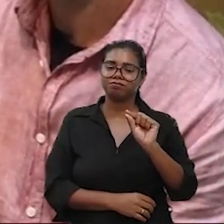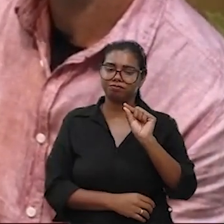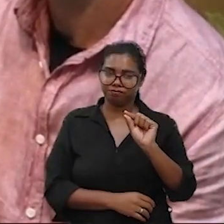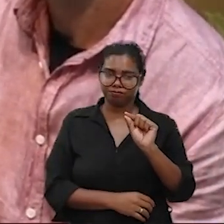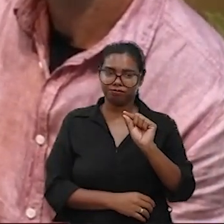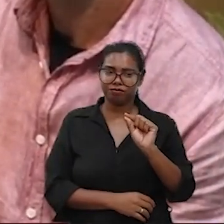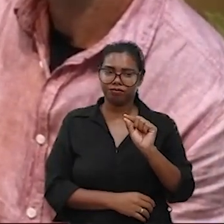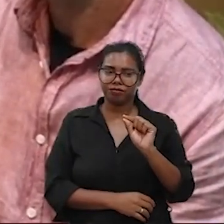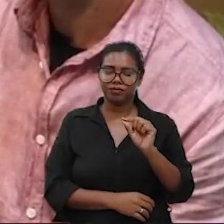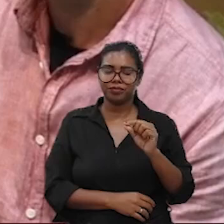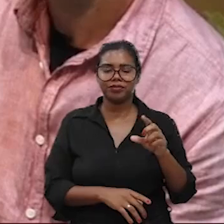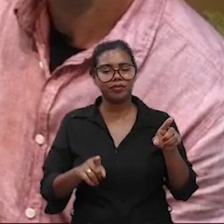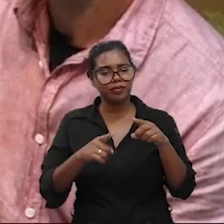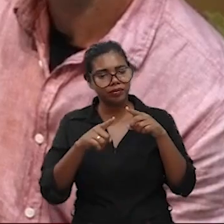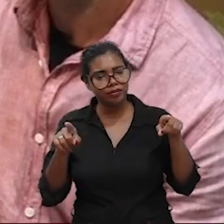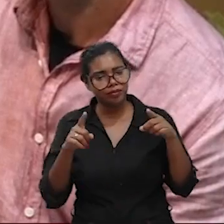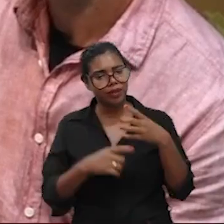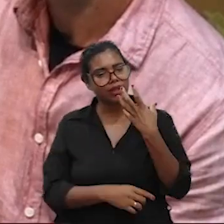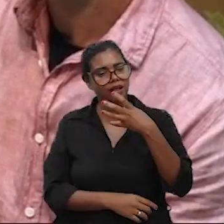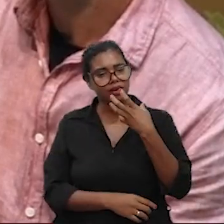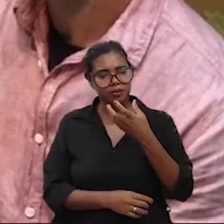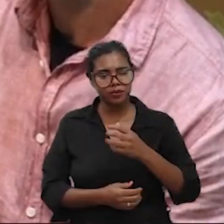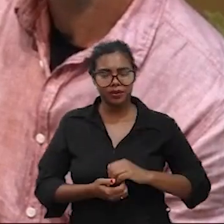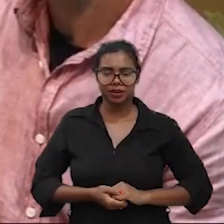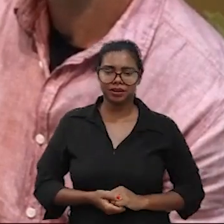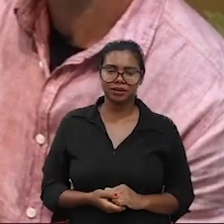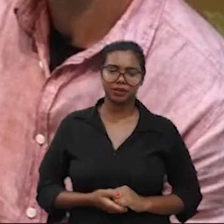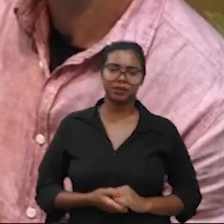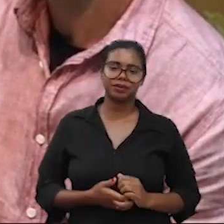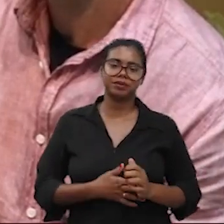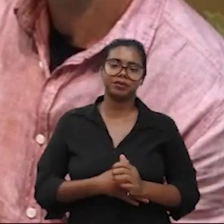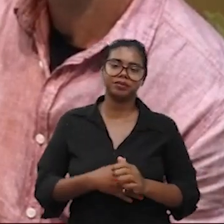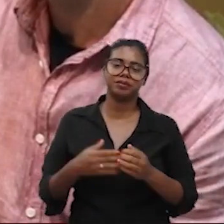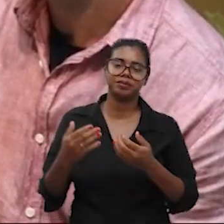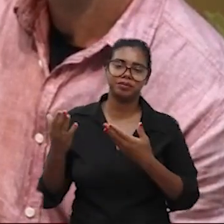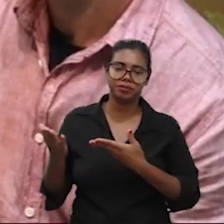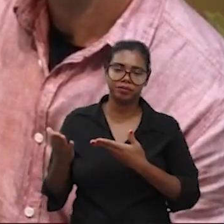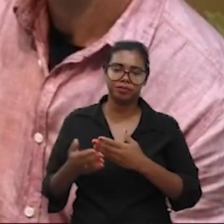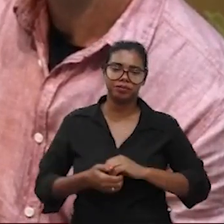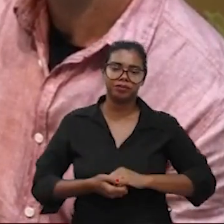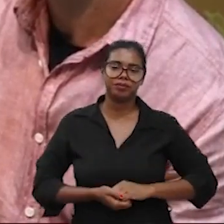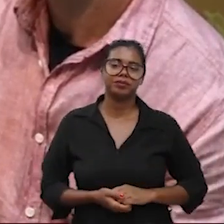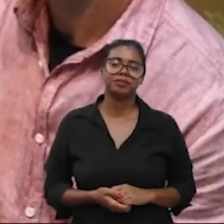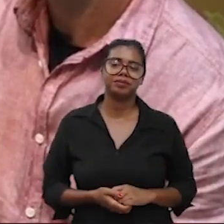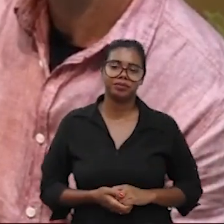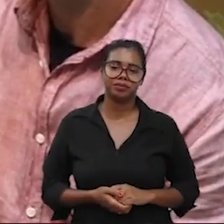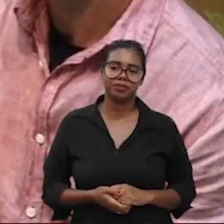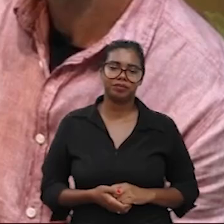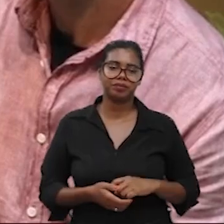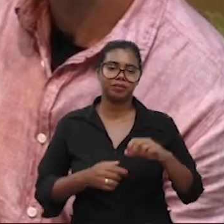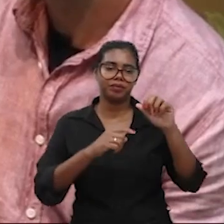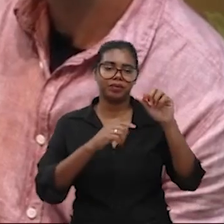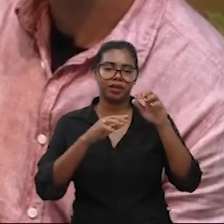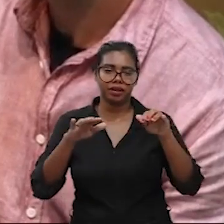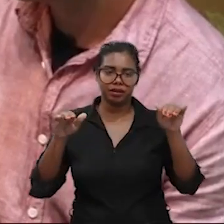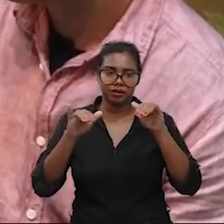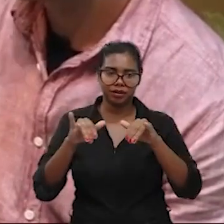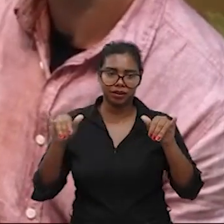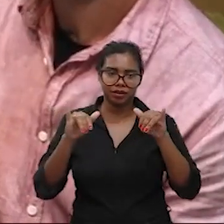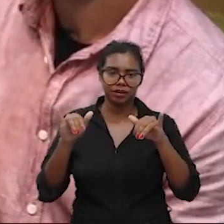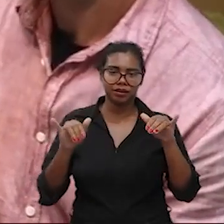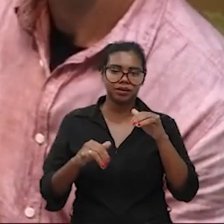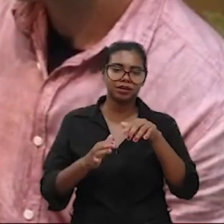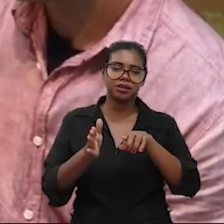música. Então, essa música do Alceu, a Anunciação, eu inclusive precisei